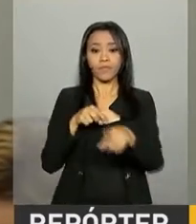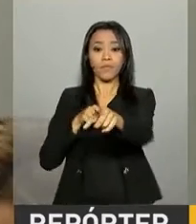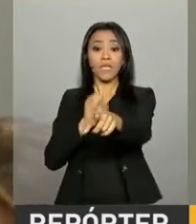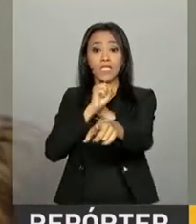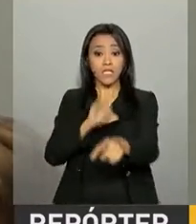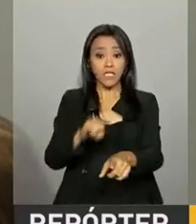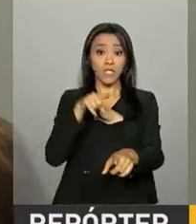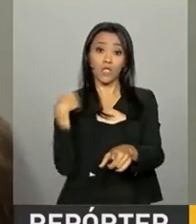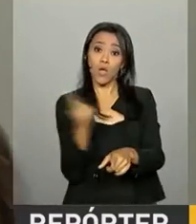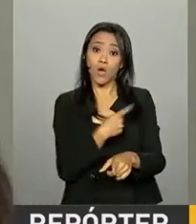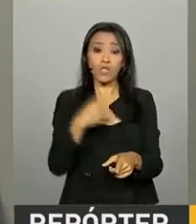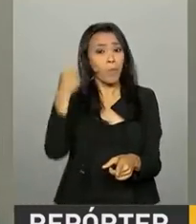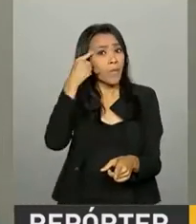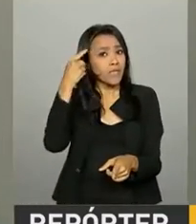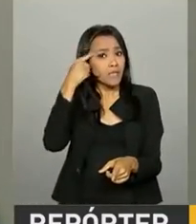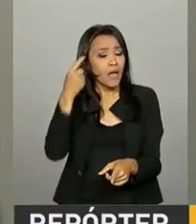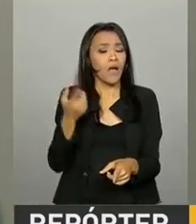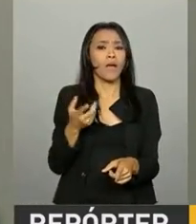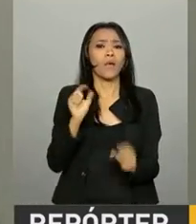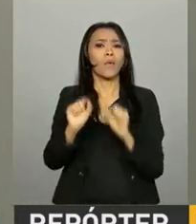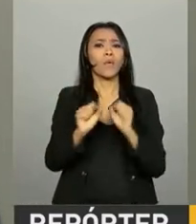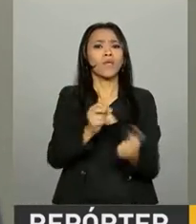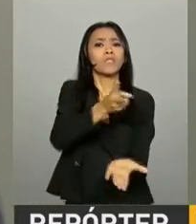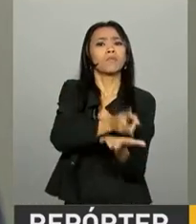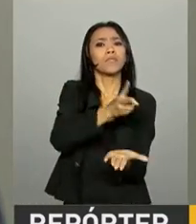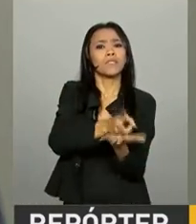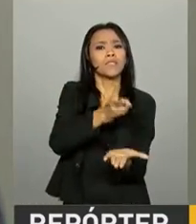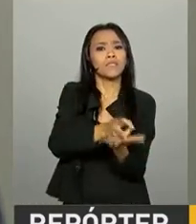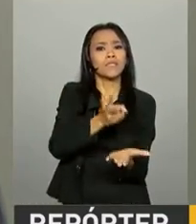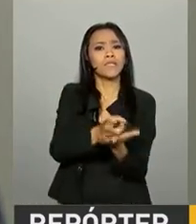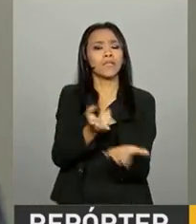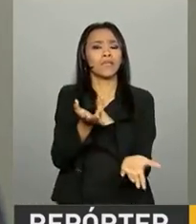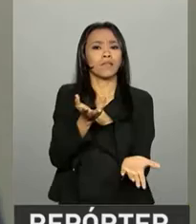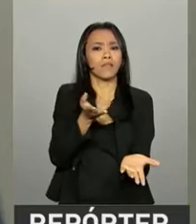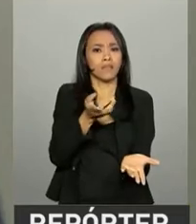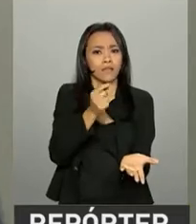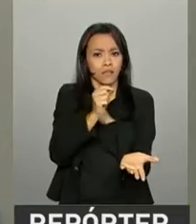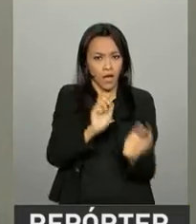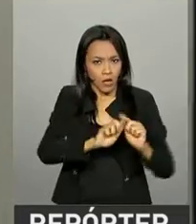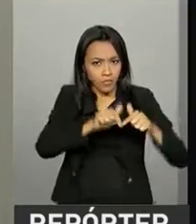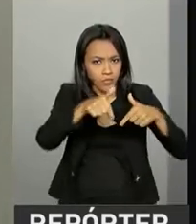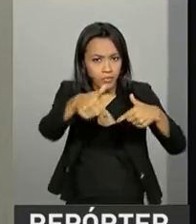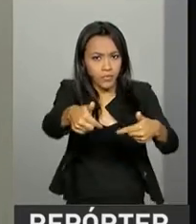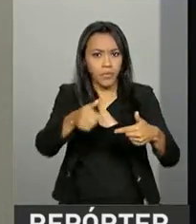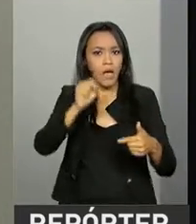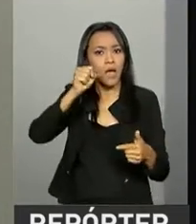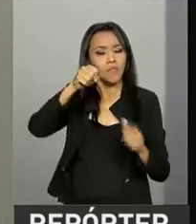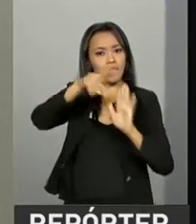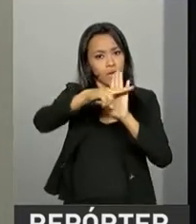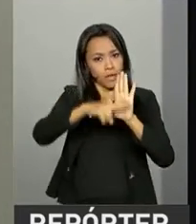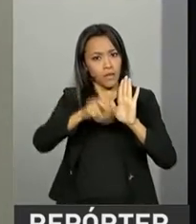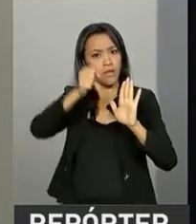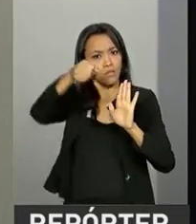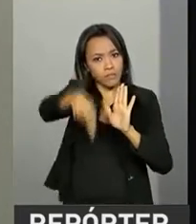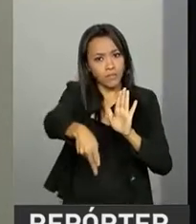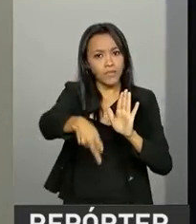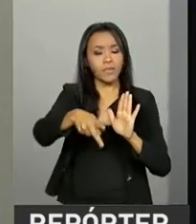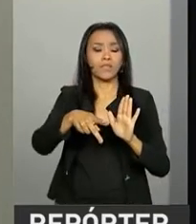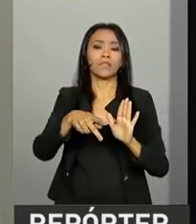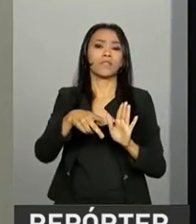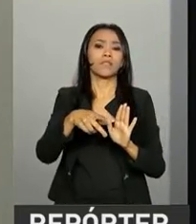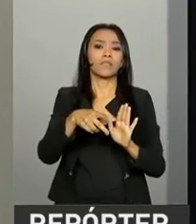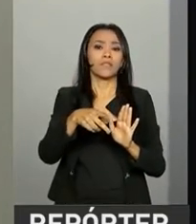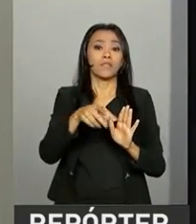pensarmos seriamente na sustentabilidade da proteção previdenciária, nós vamos ver